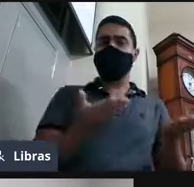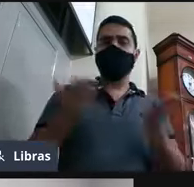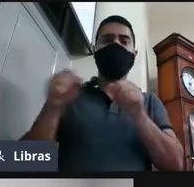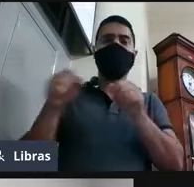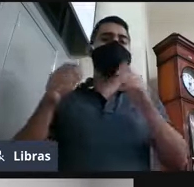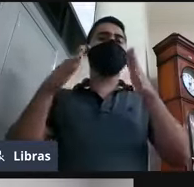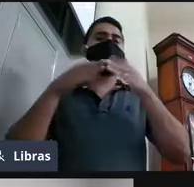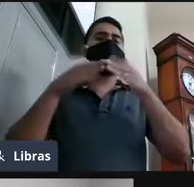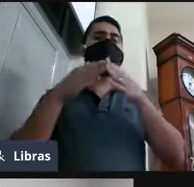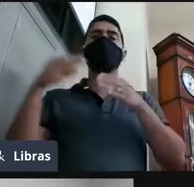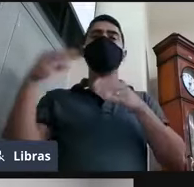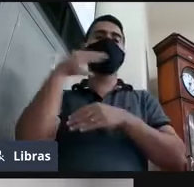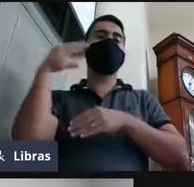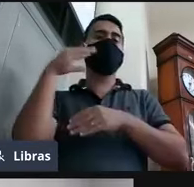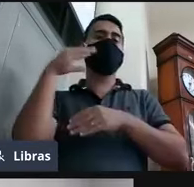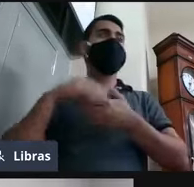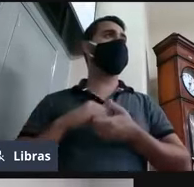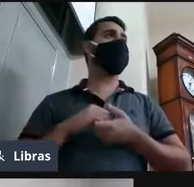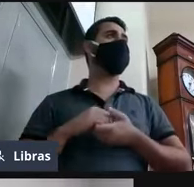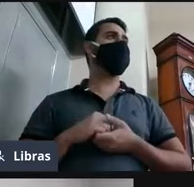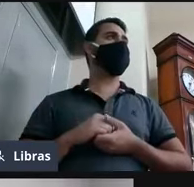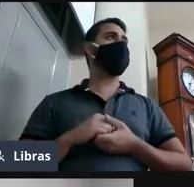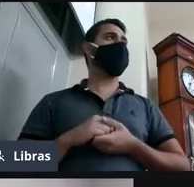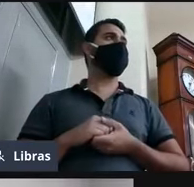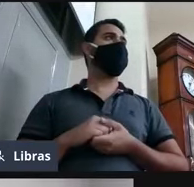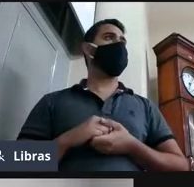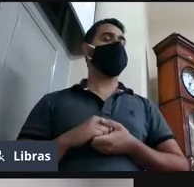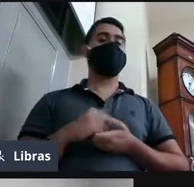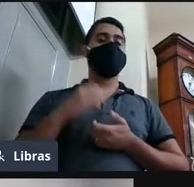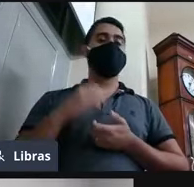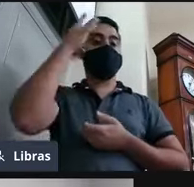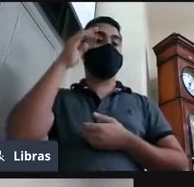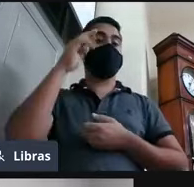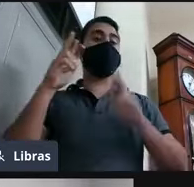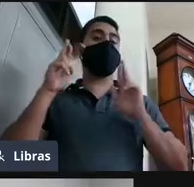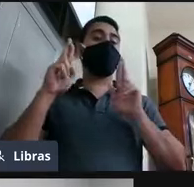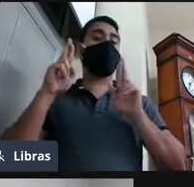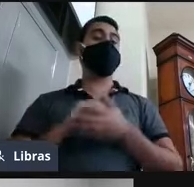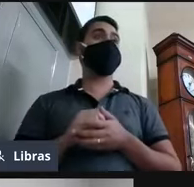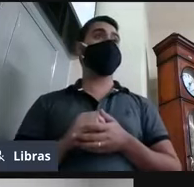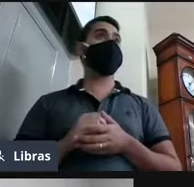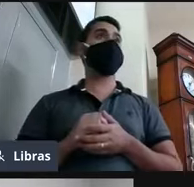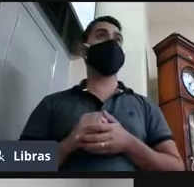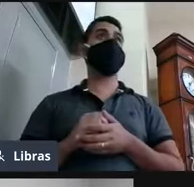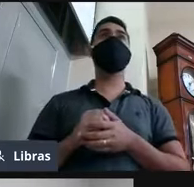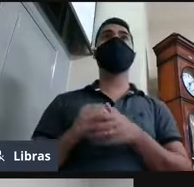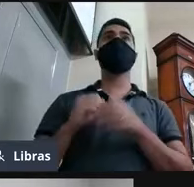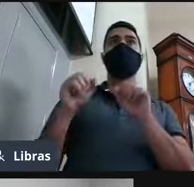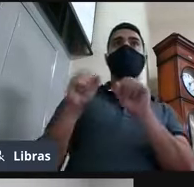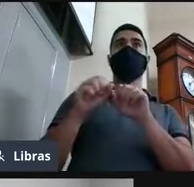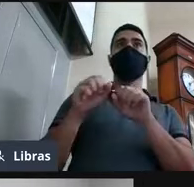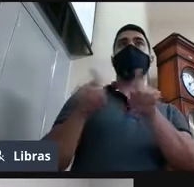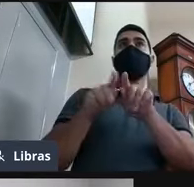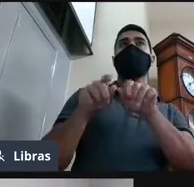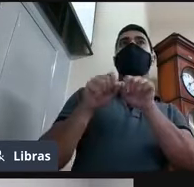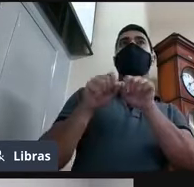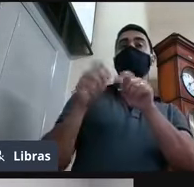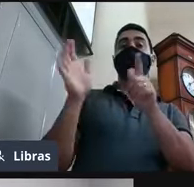pedido urgente para os órgãos competentes. Que assim seja feita e que se faça confeccionar